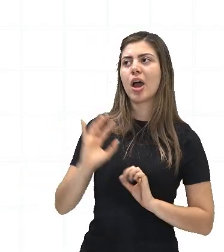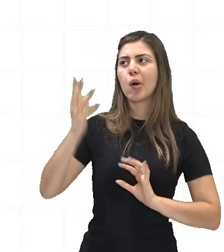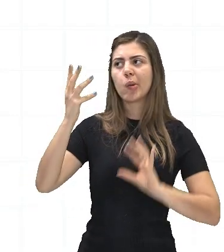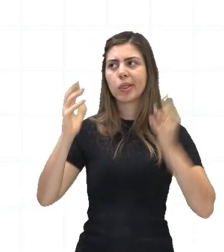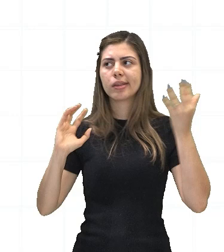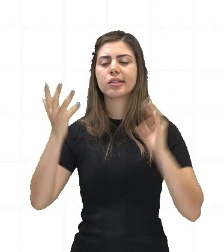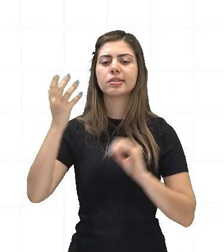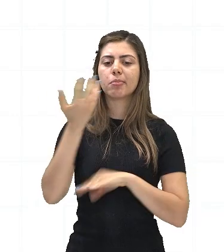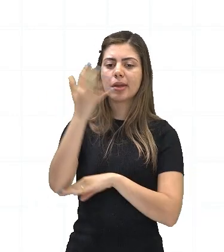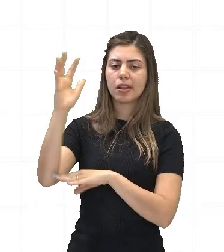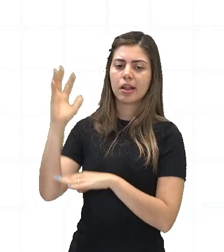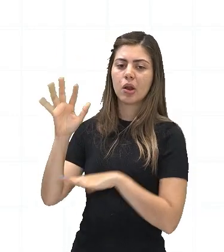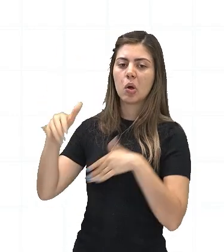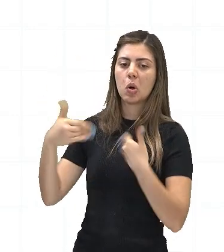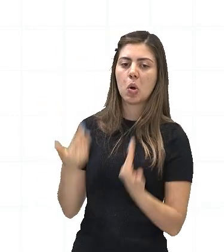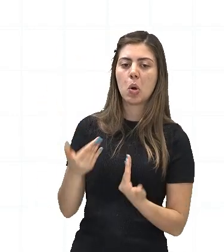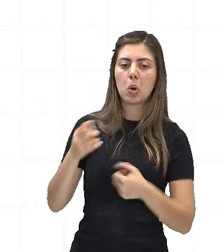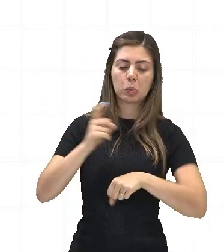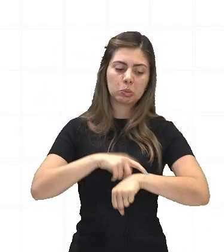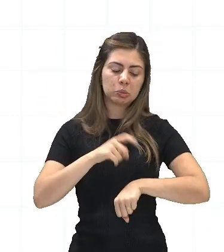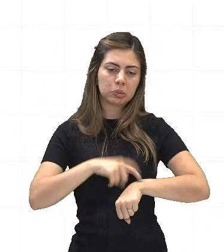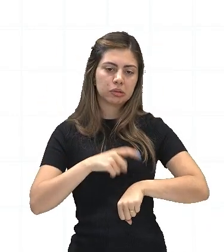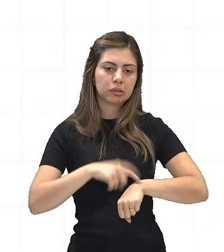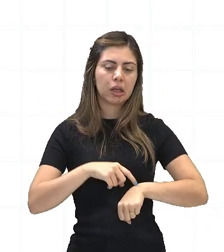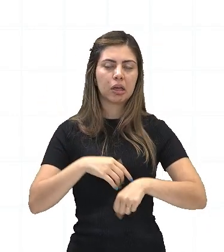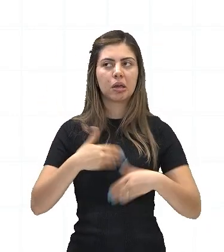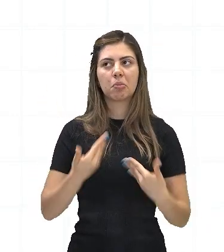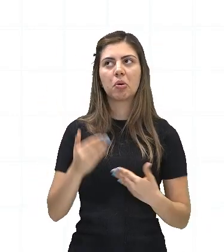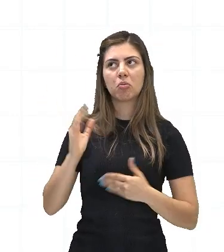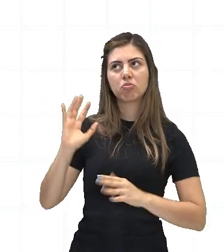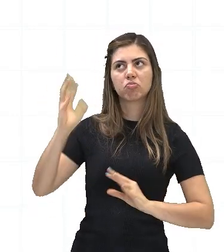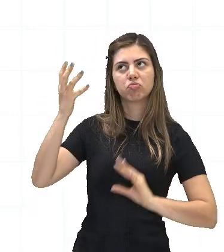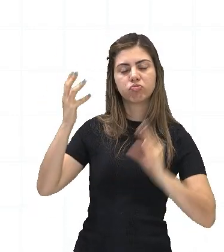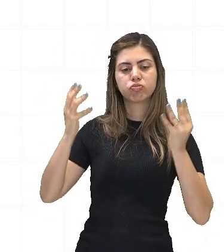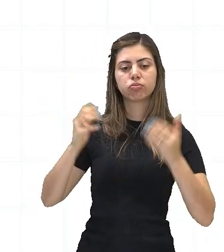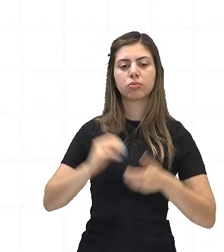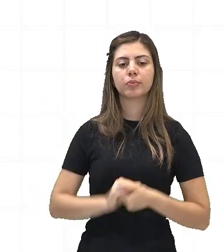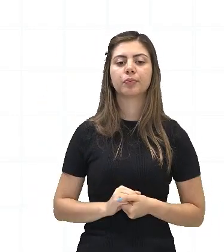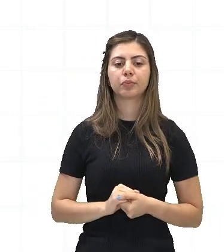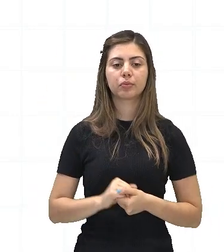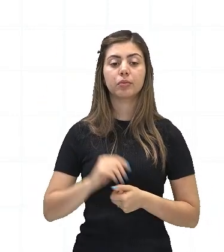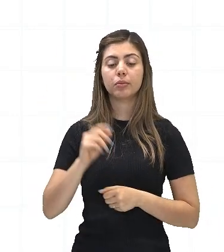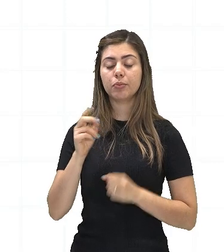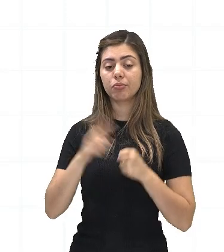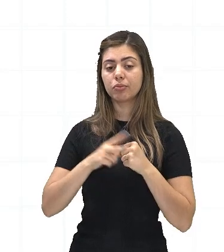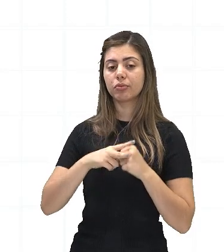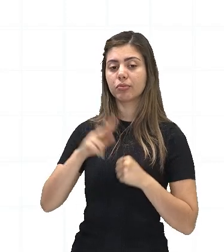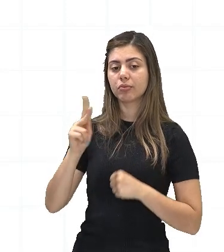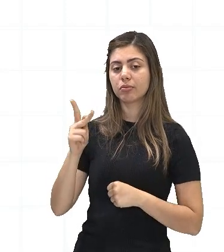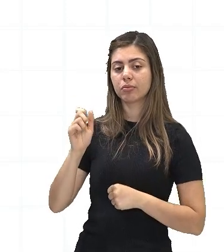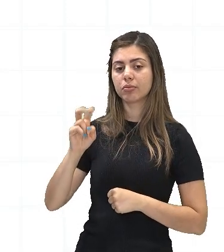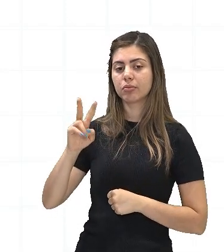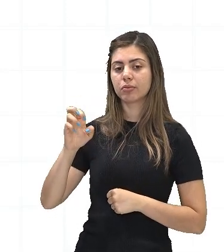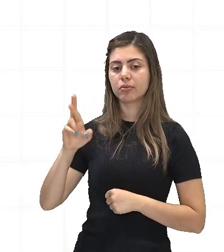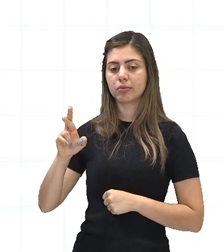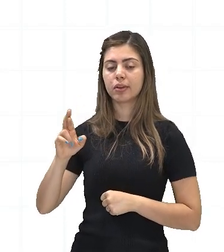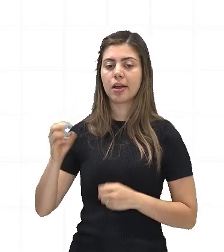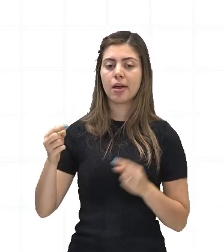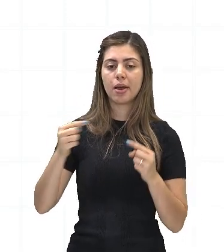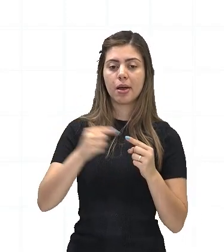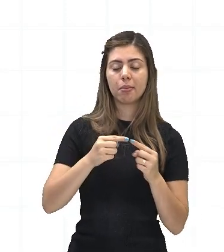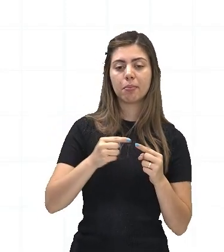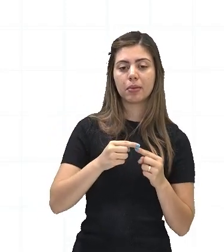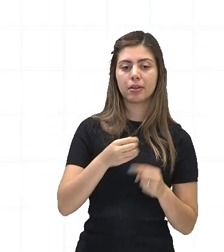ou indicam um tempo cronológico ou climático. O verbo haver, quando ele significa existir, também é